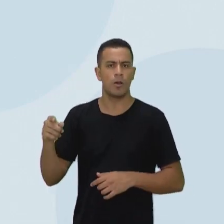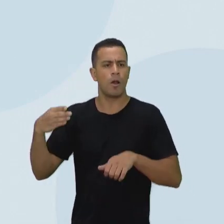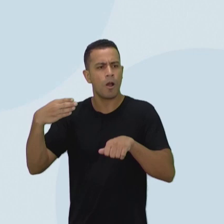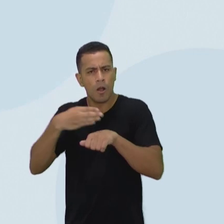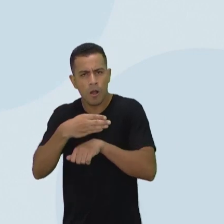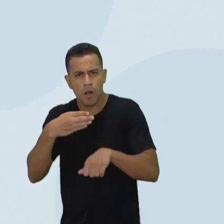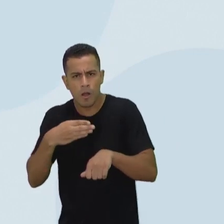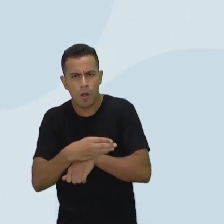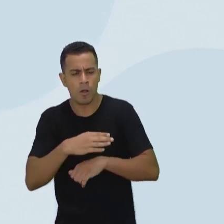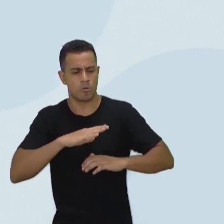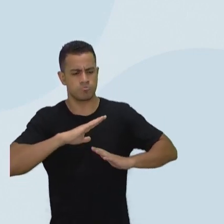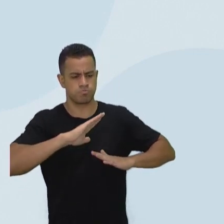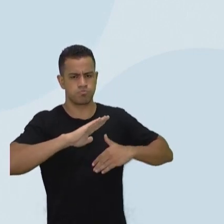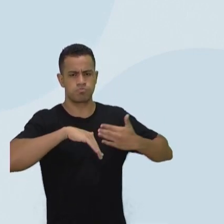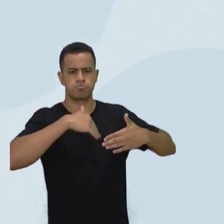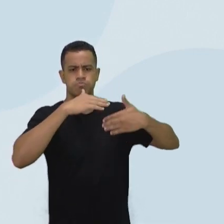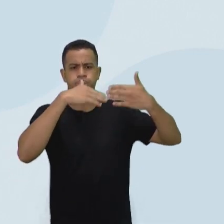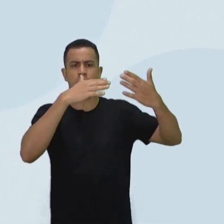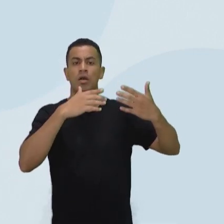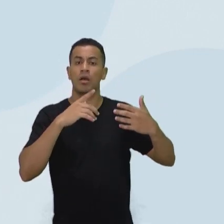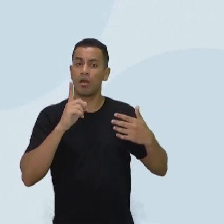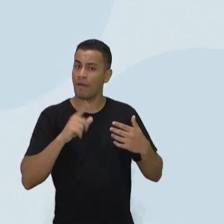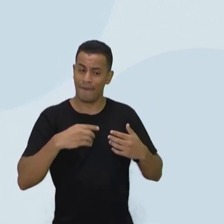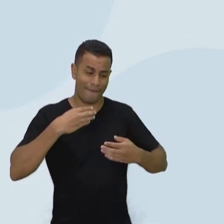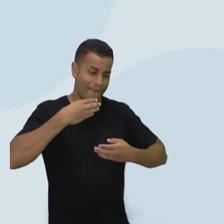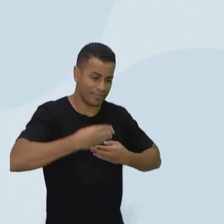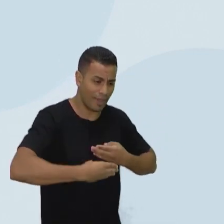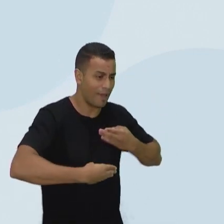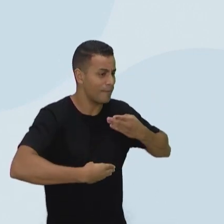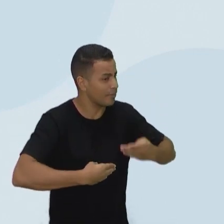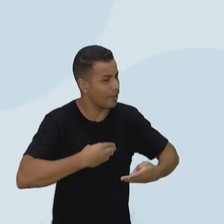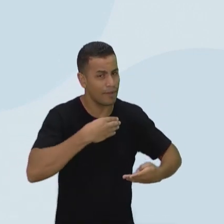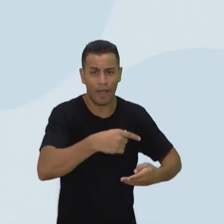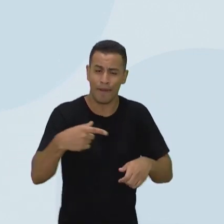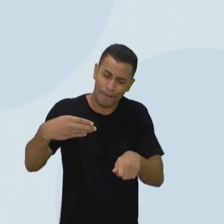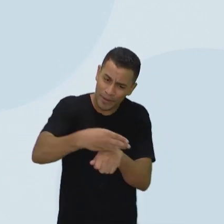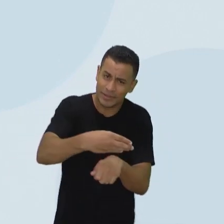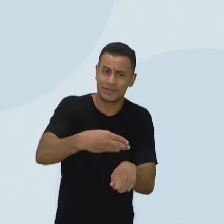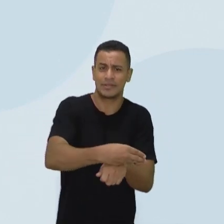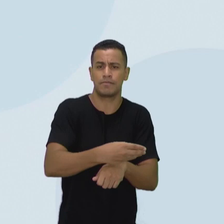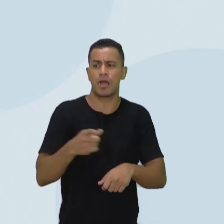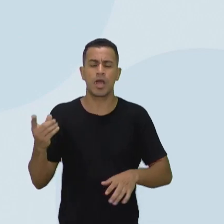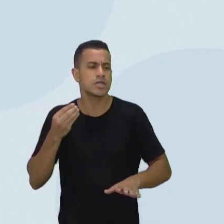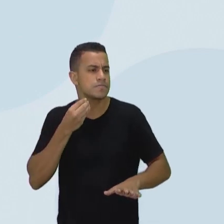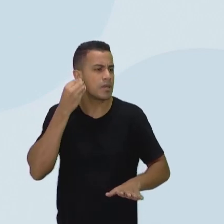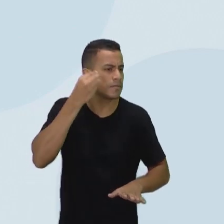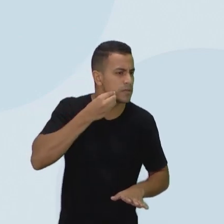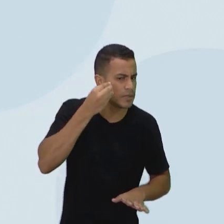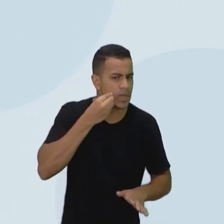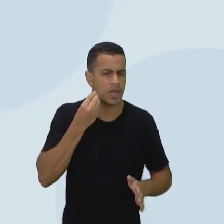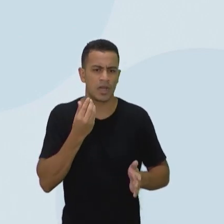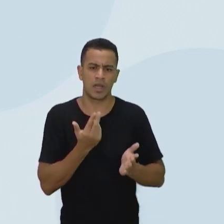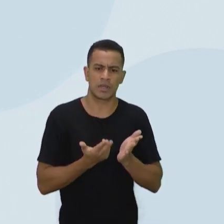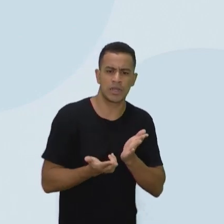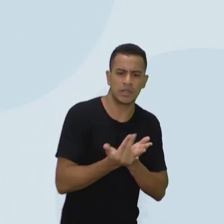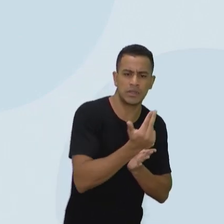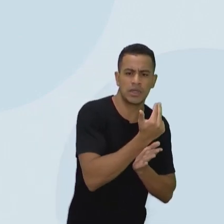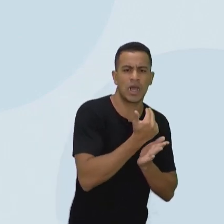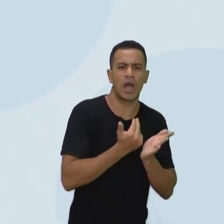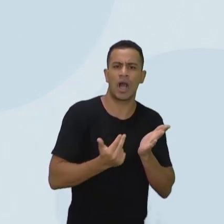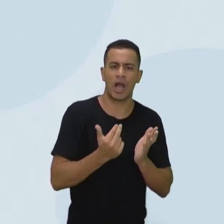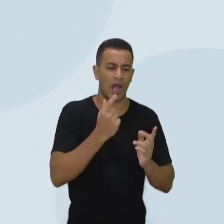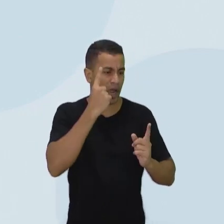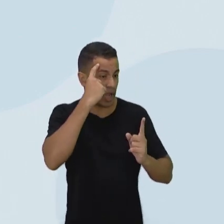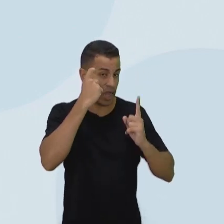as etapas do processo, experimentando, desenhando, criando com a orientação do professor. O estudante